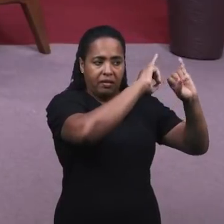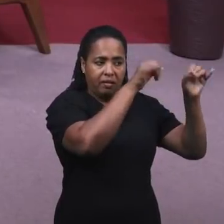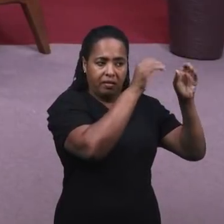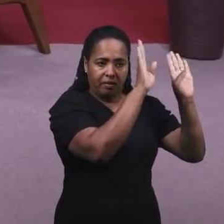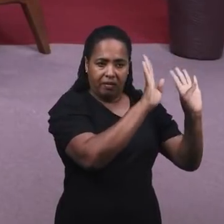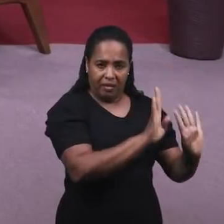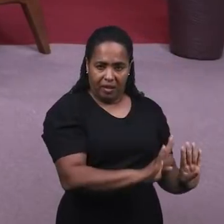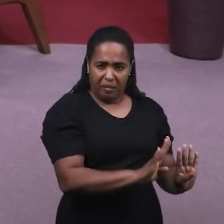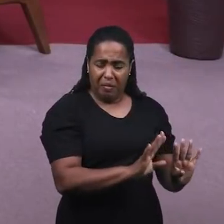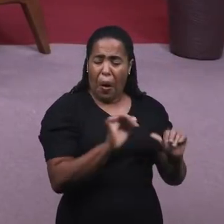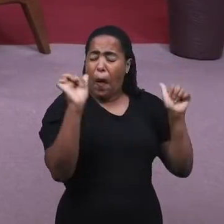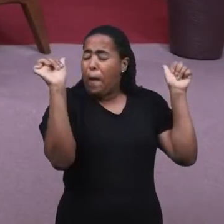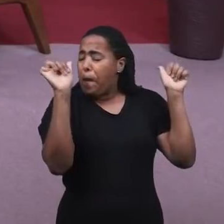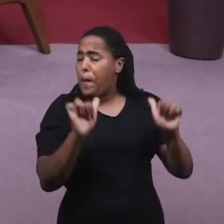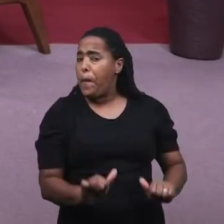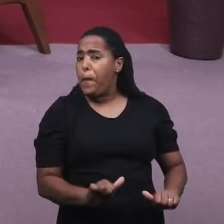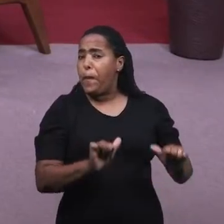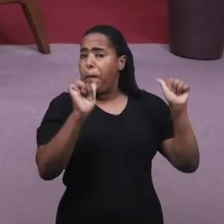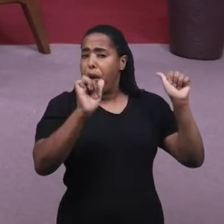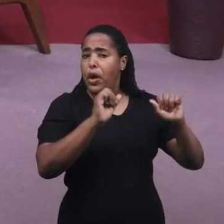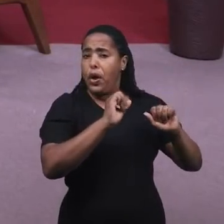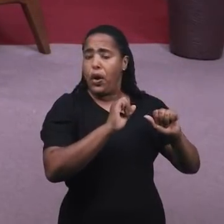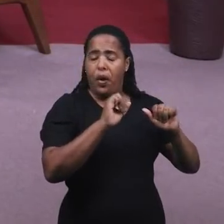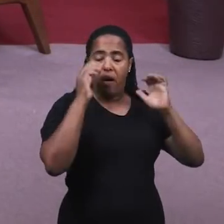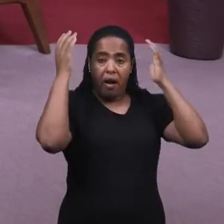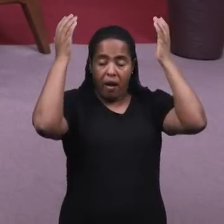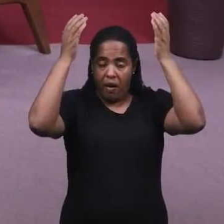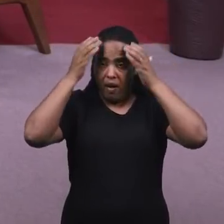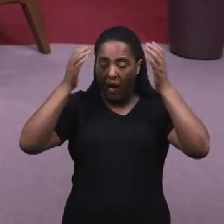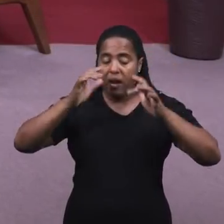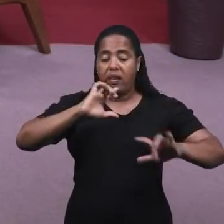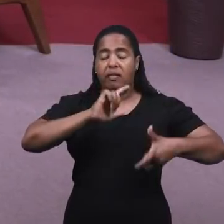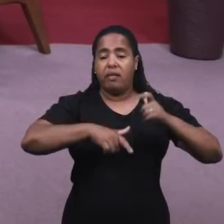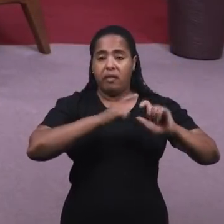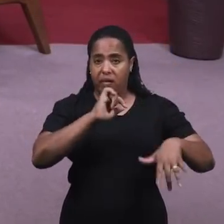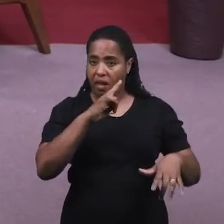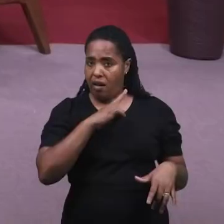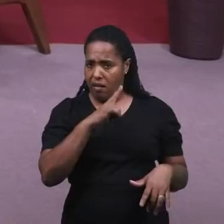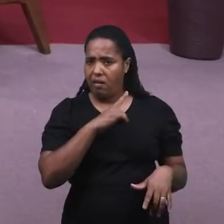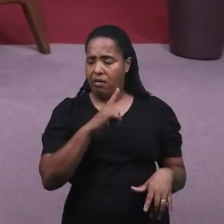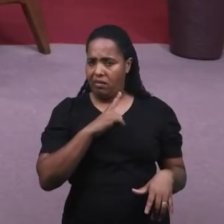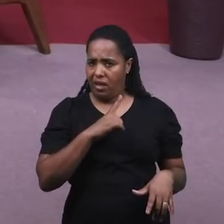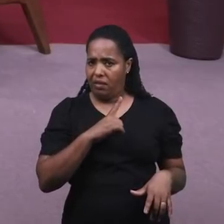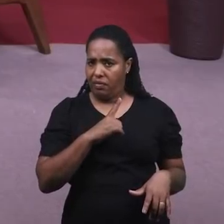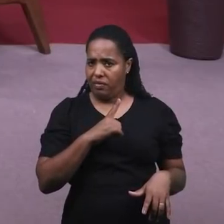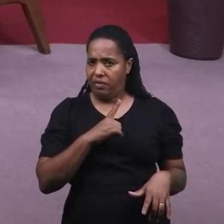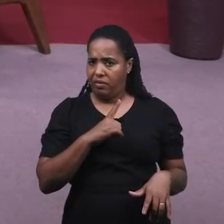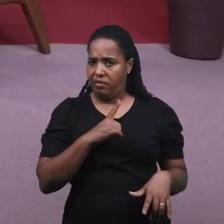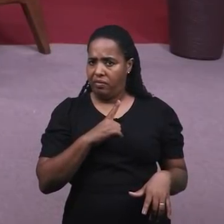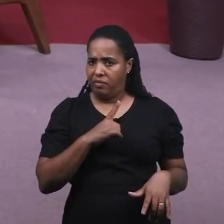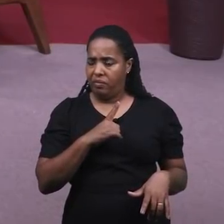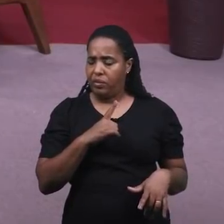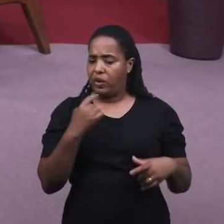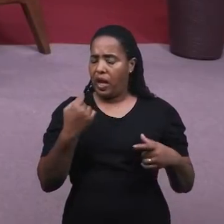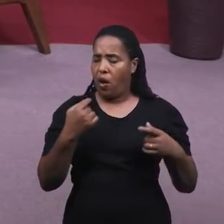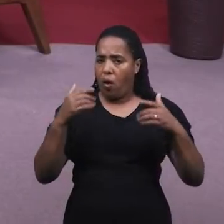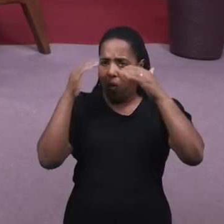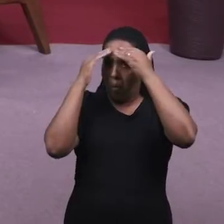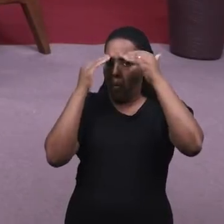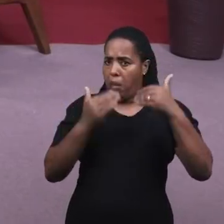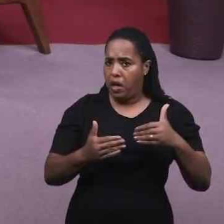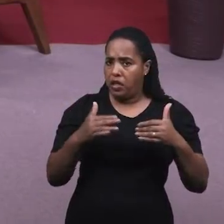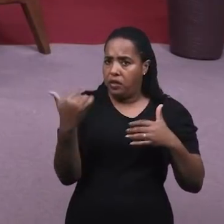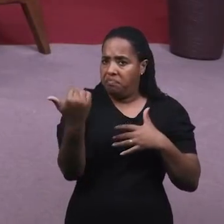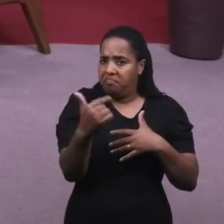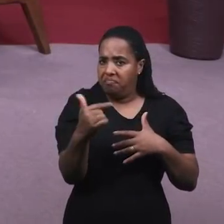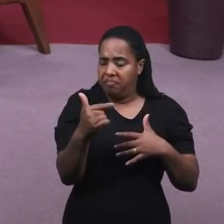Foi um dos piores reis que Israel teve com relação àquilo que é a dependência de Deus, a obediência. Né?